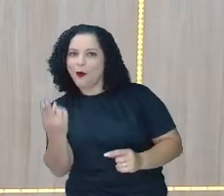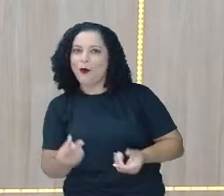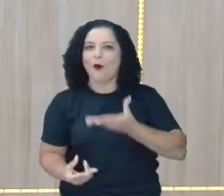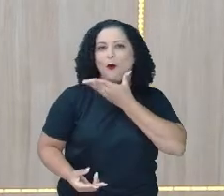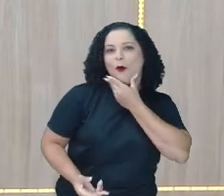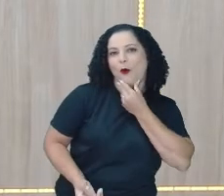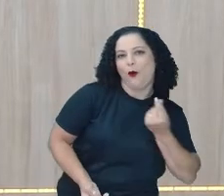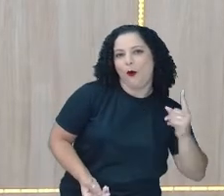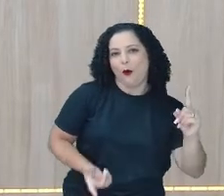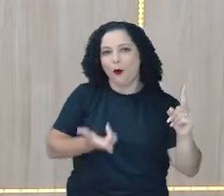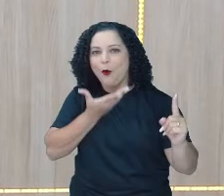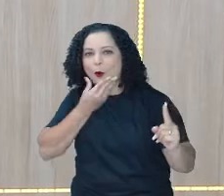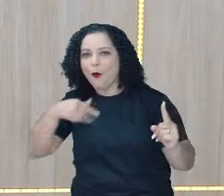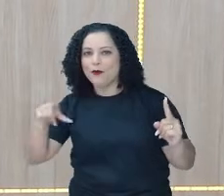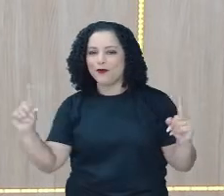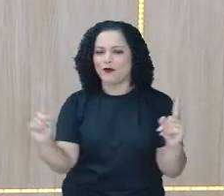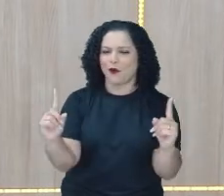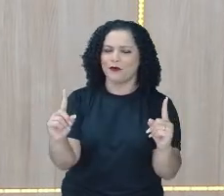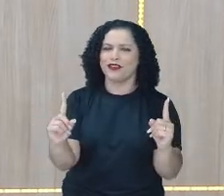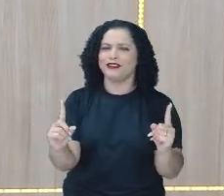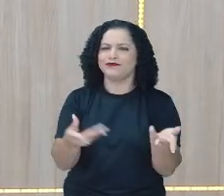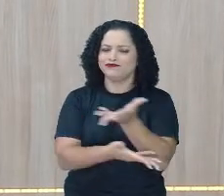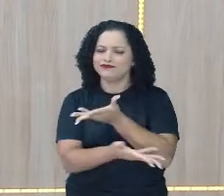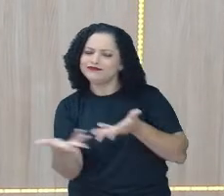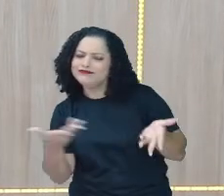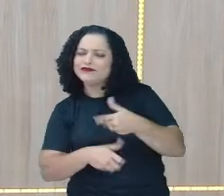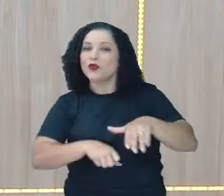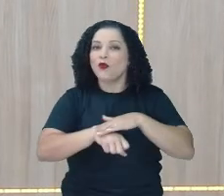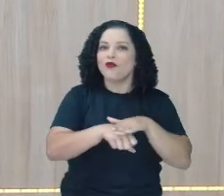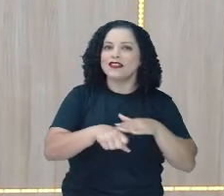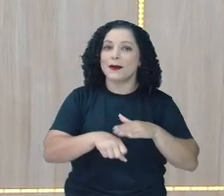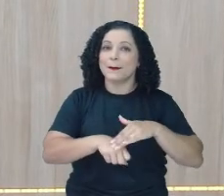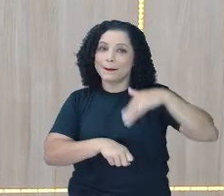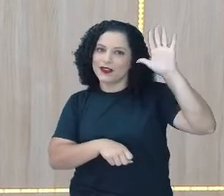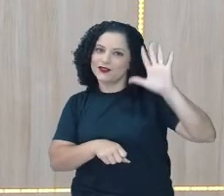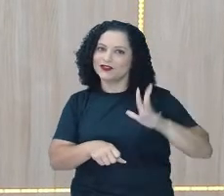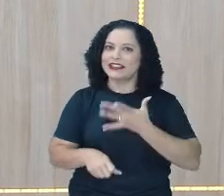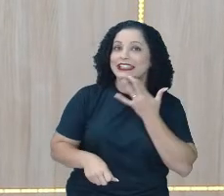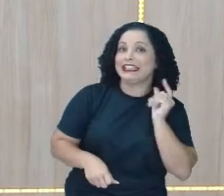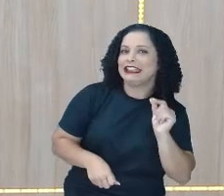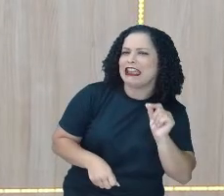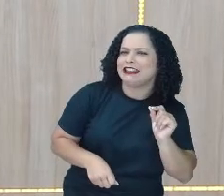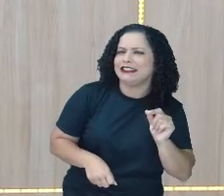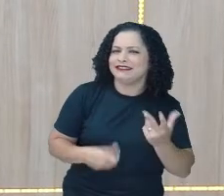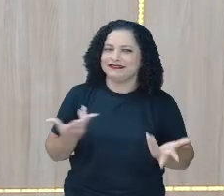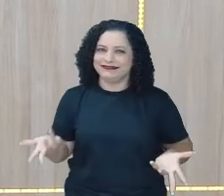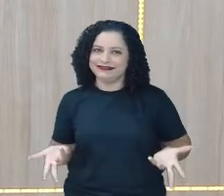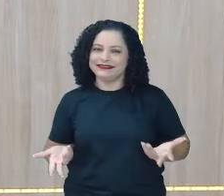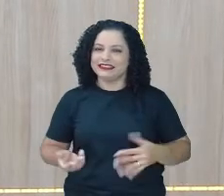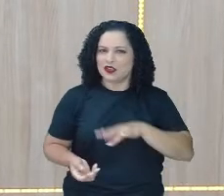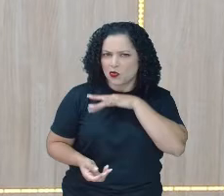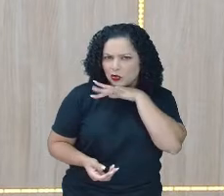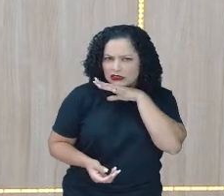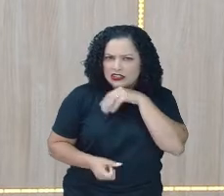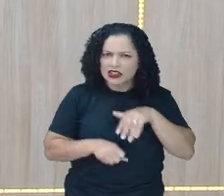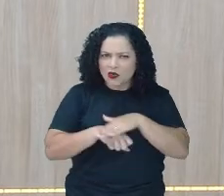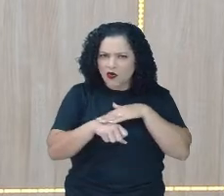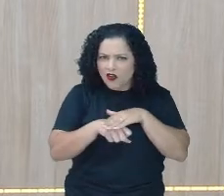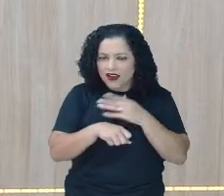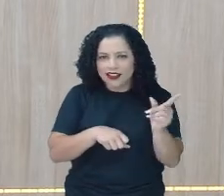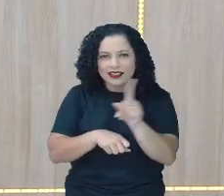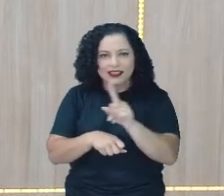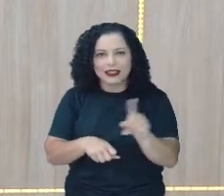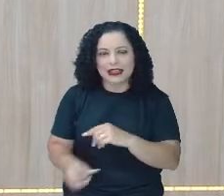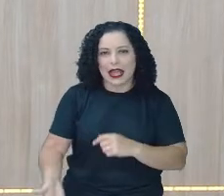mais. Quem você acha que fala mais dos dois aí? E isso não é ruim não, tá, gente? Não estou falando que o